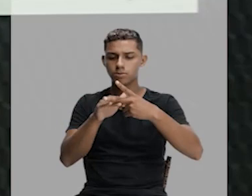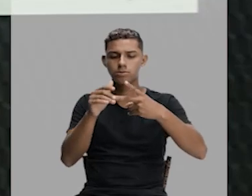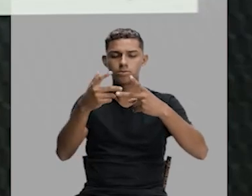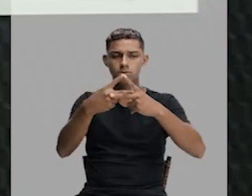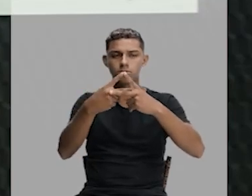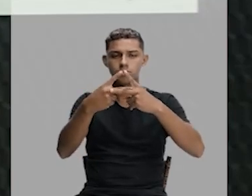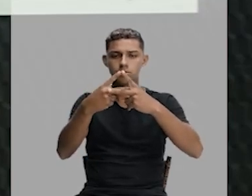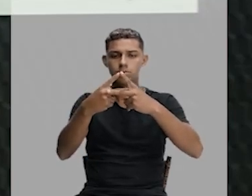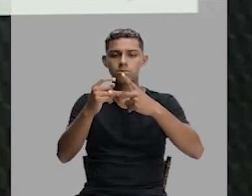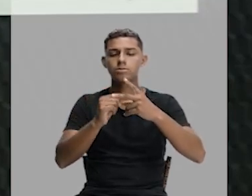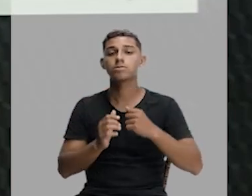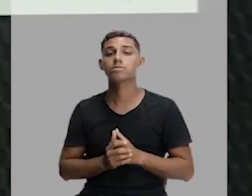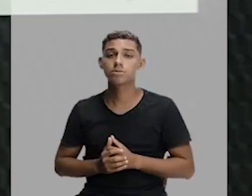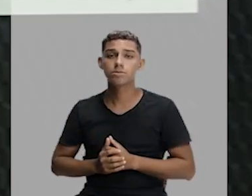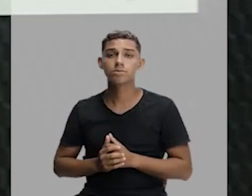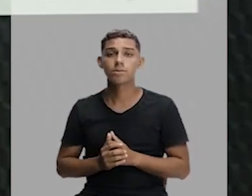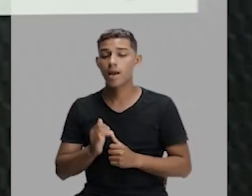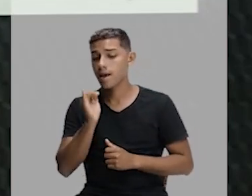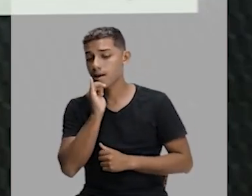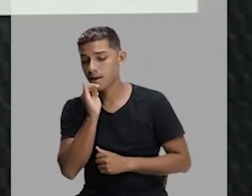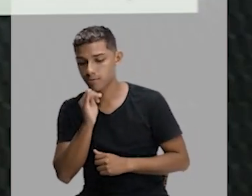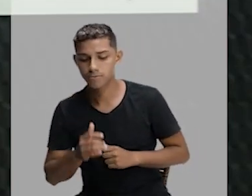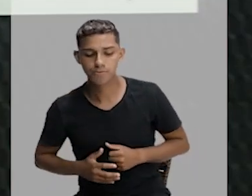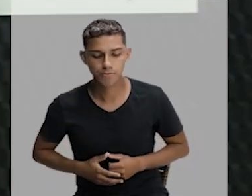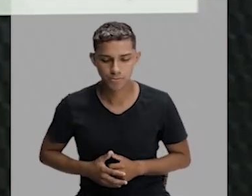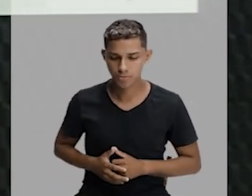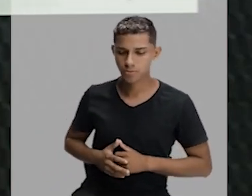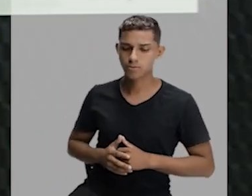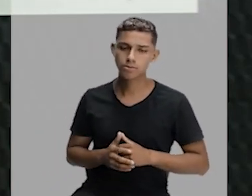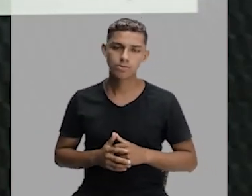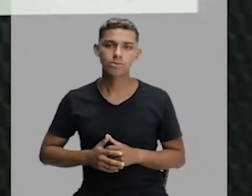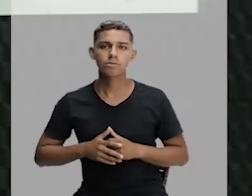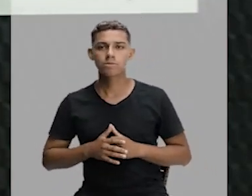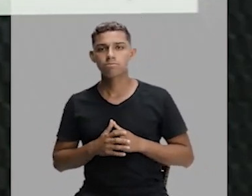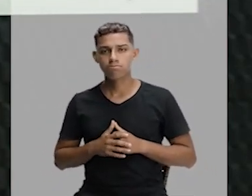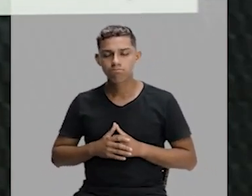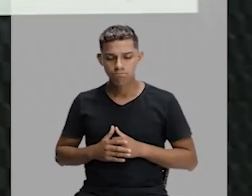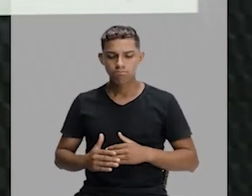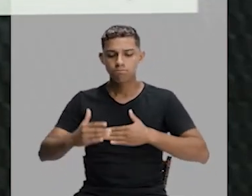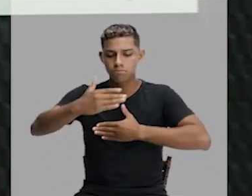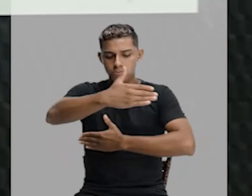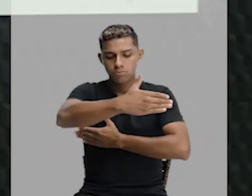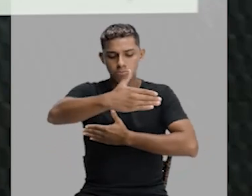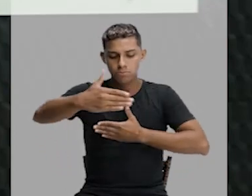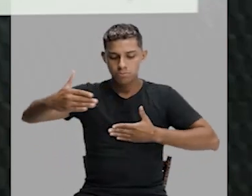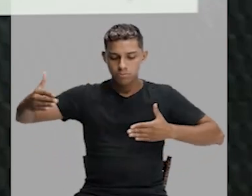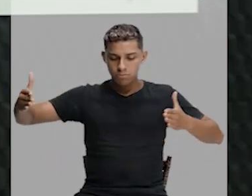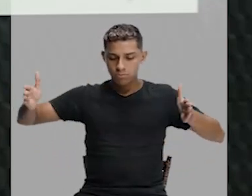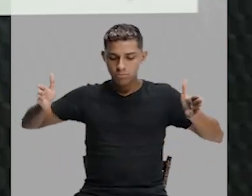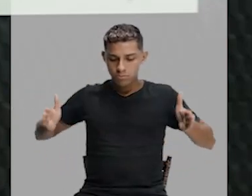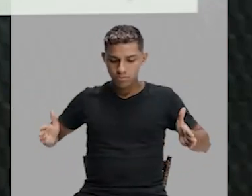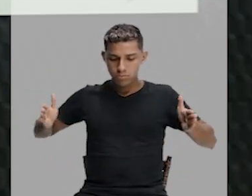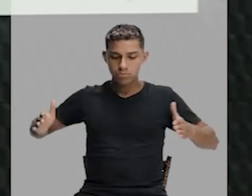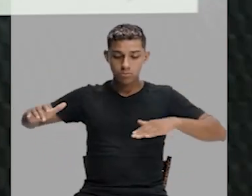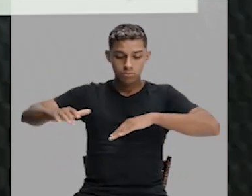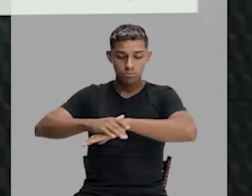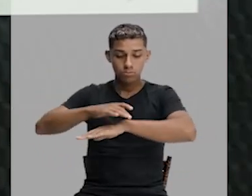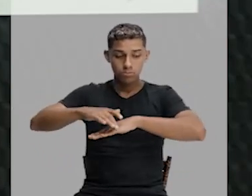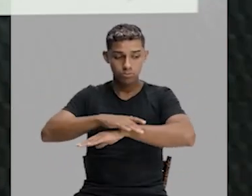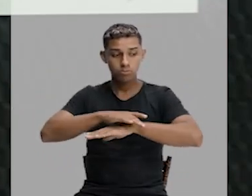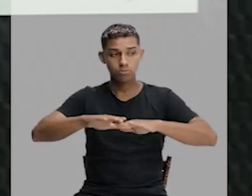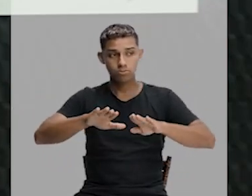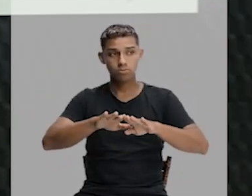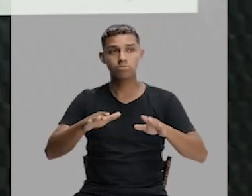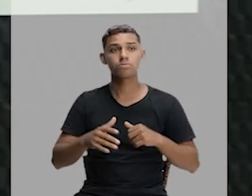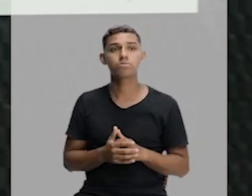só. Por exemplo, se você pegar uma caixa de sapato, tá? Comprou um tênis, peguei aquela caixa, eu quero desmanchar.